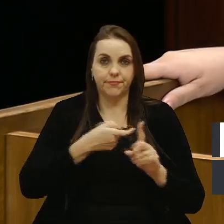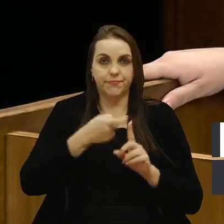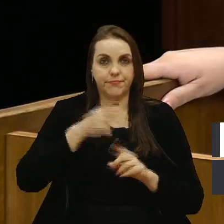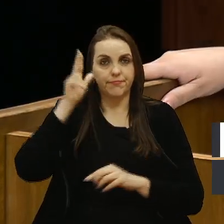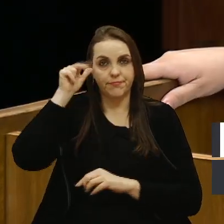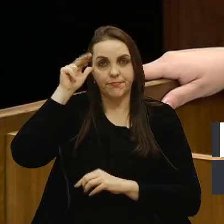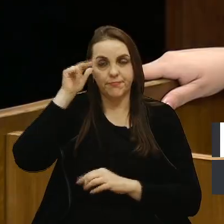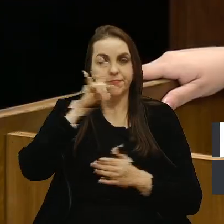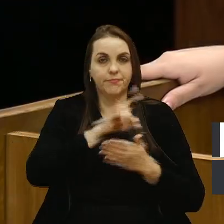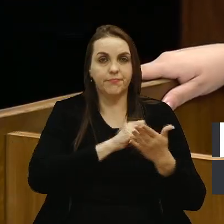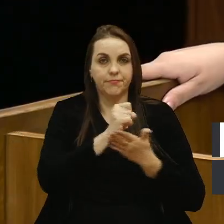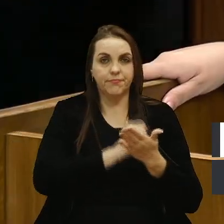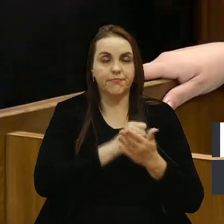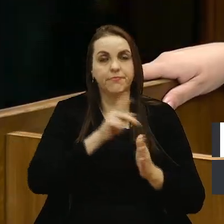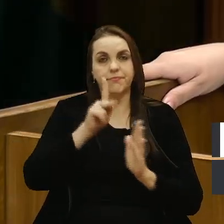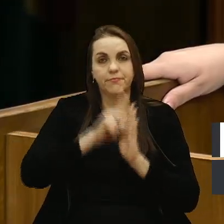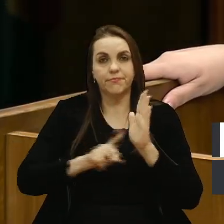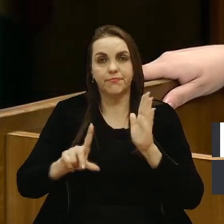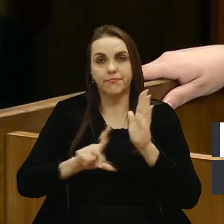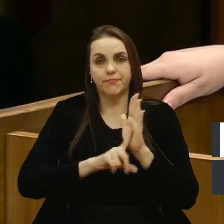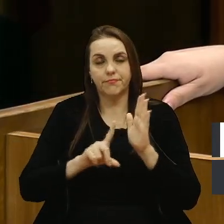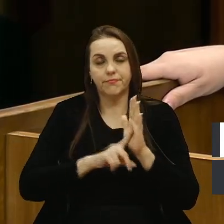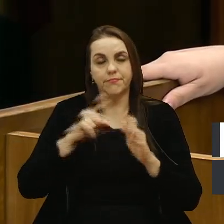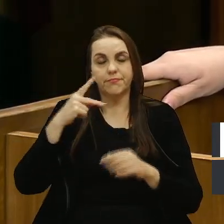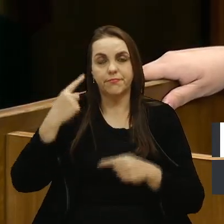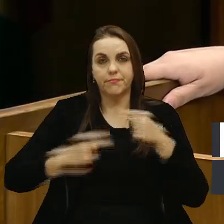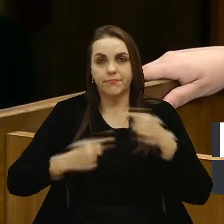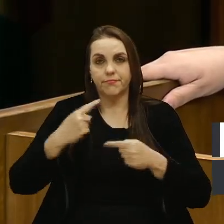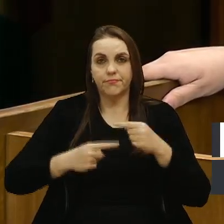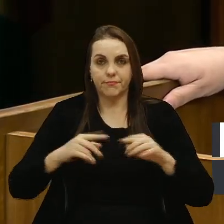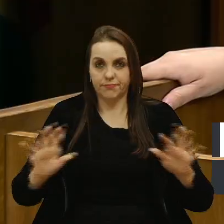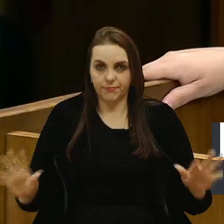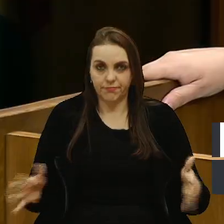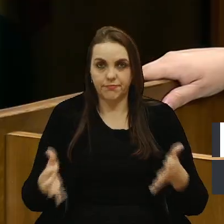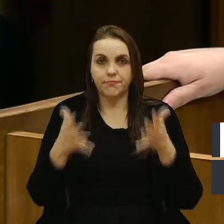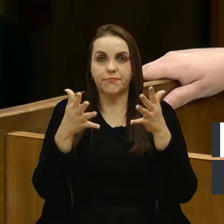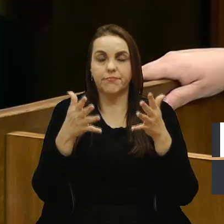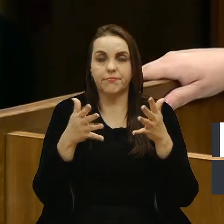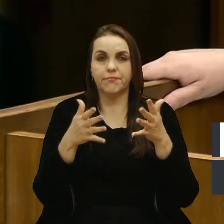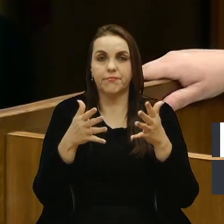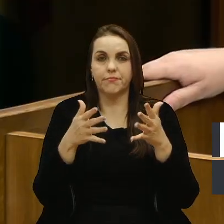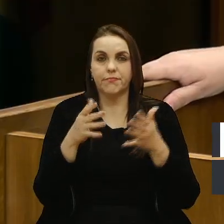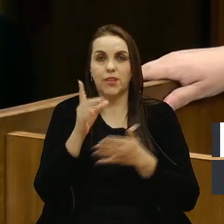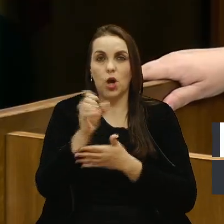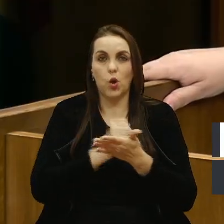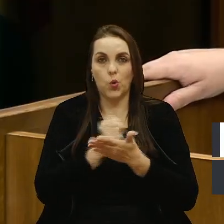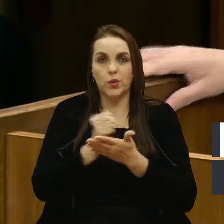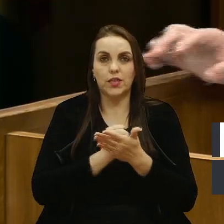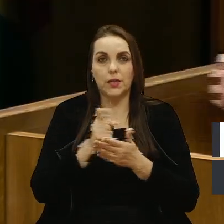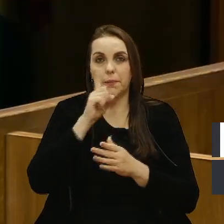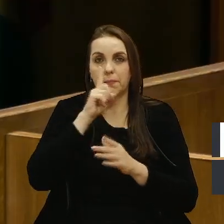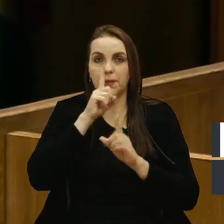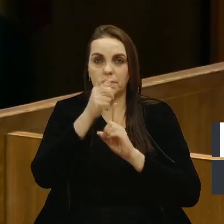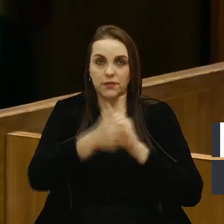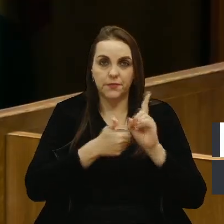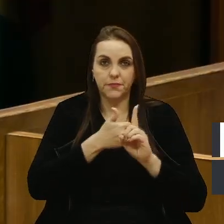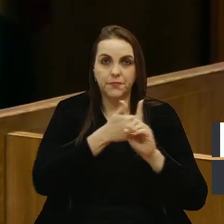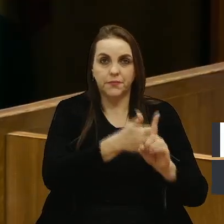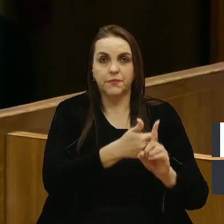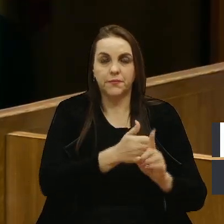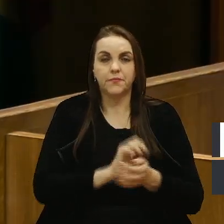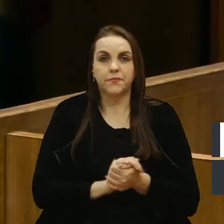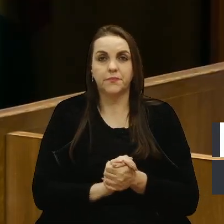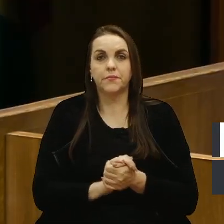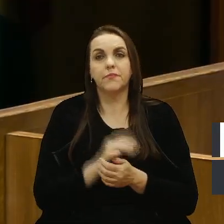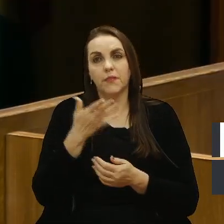gente protocolou mais um projeto de lei, uma política de fomento à empregabilidade das das mães atípicas. A gente colocar